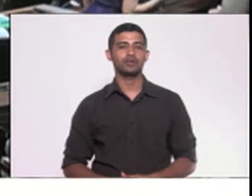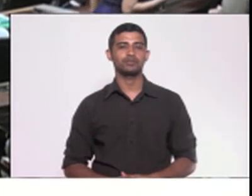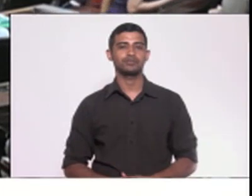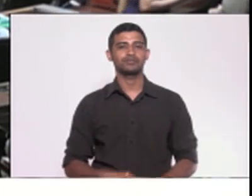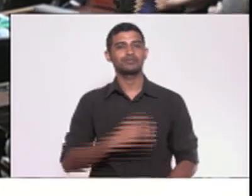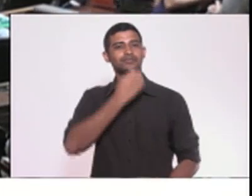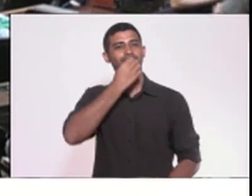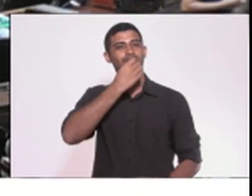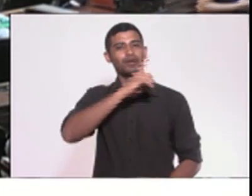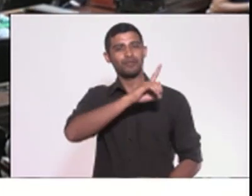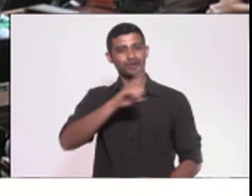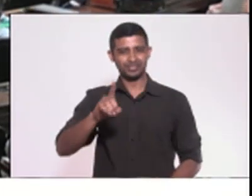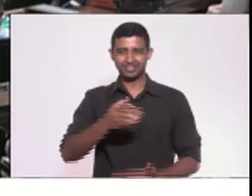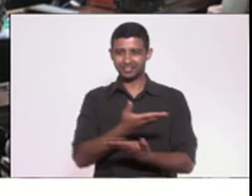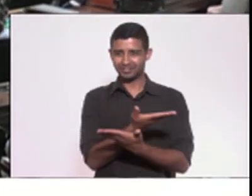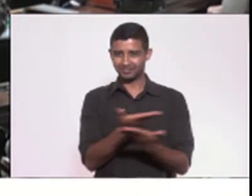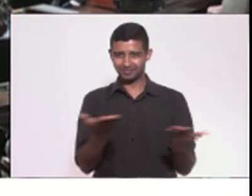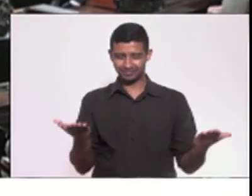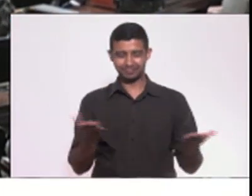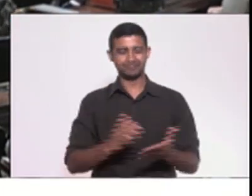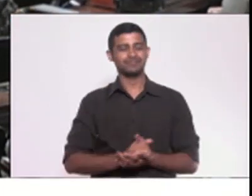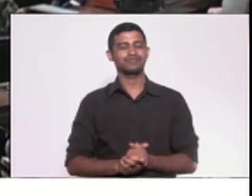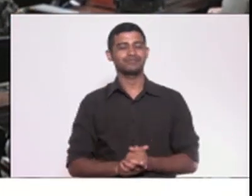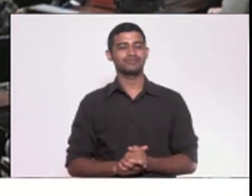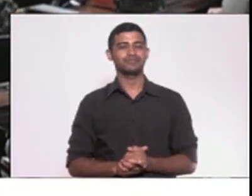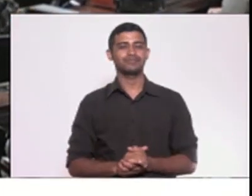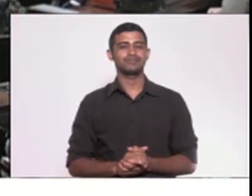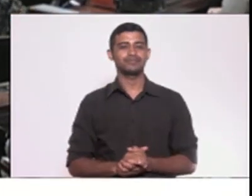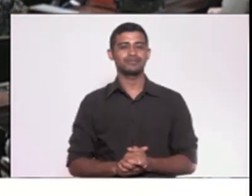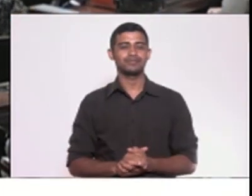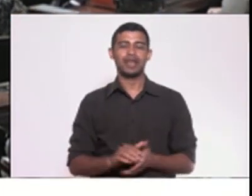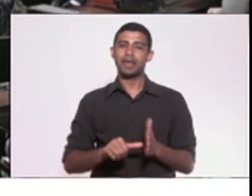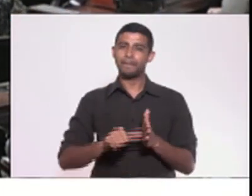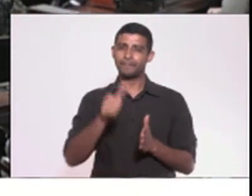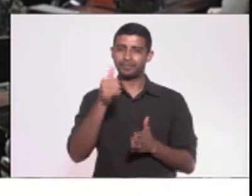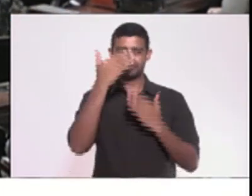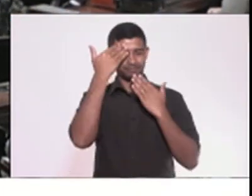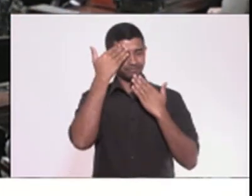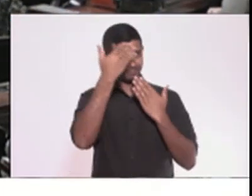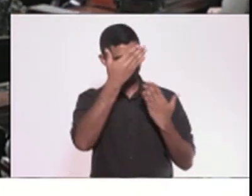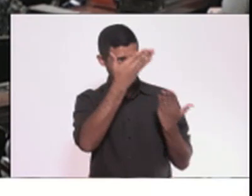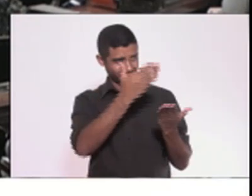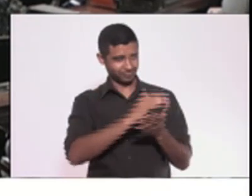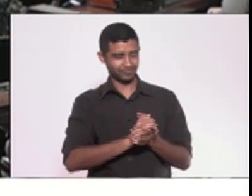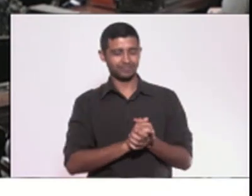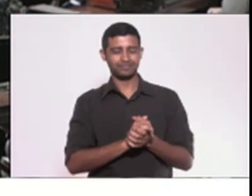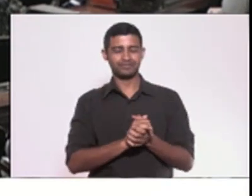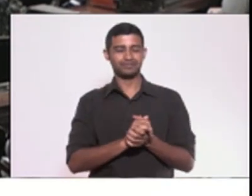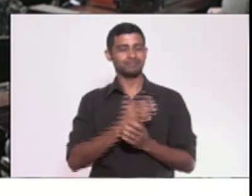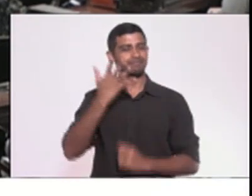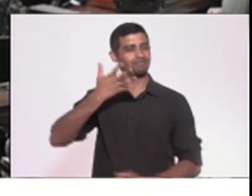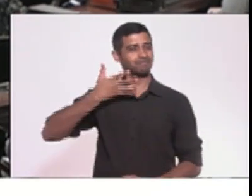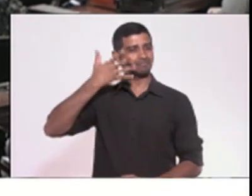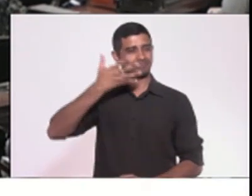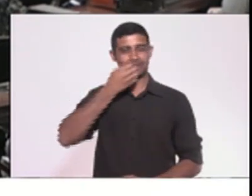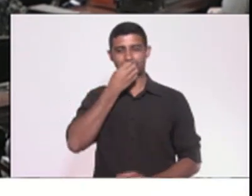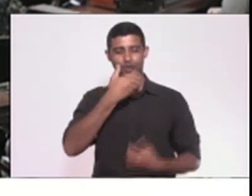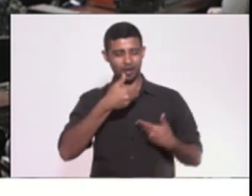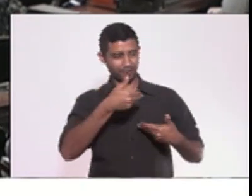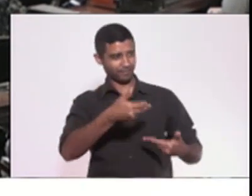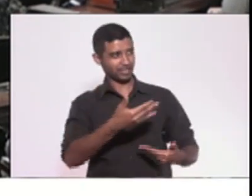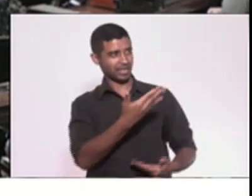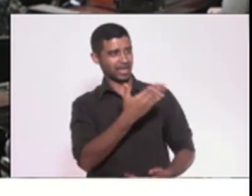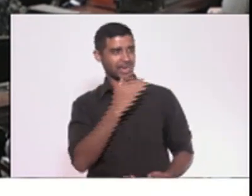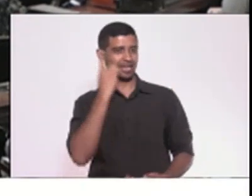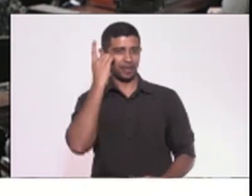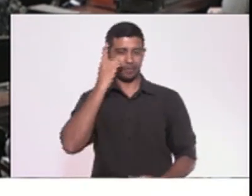Bom dia a todas e a todos. Inicialmente, agradeço as palavras de boas-vindas do deputado Luiz Paulo